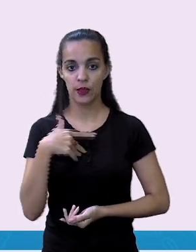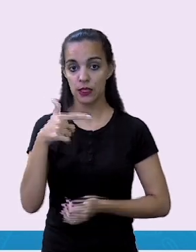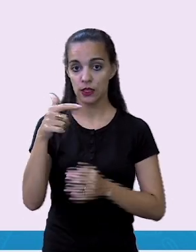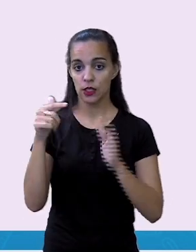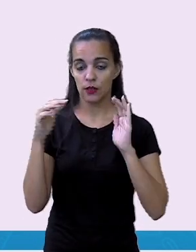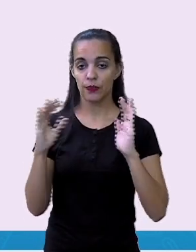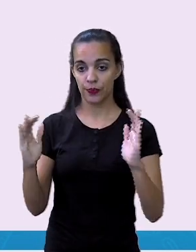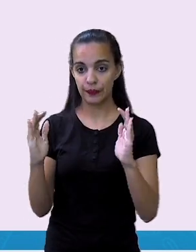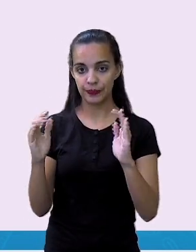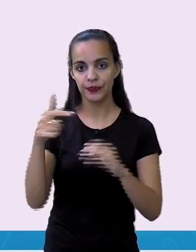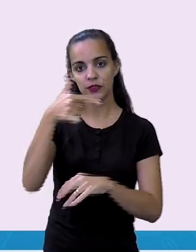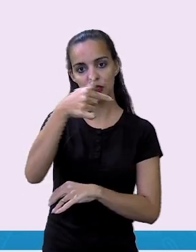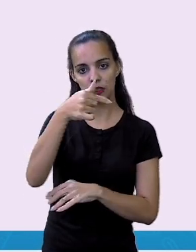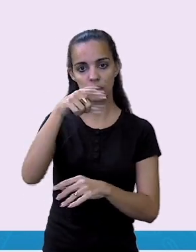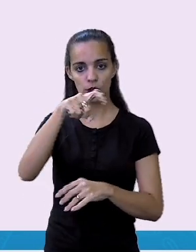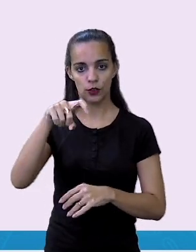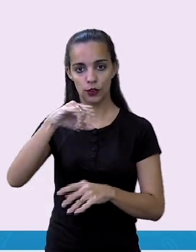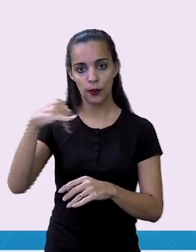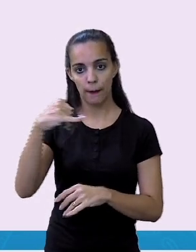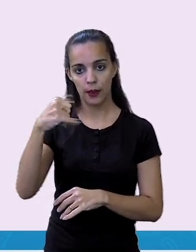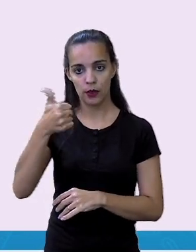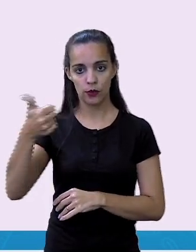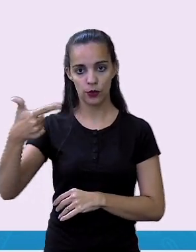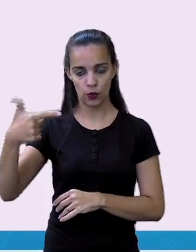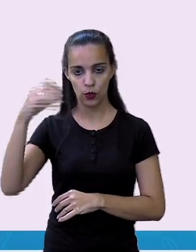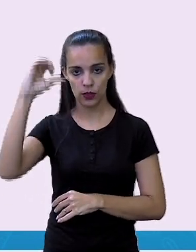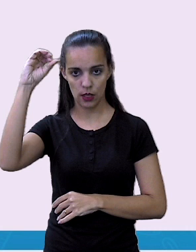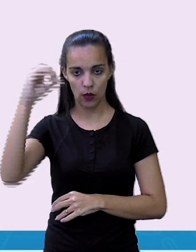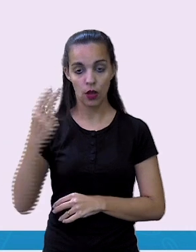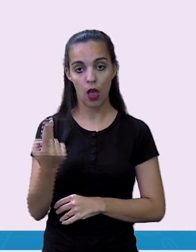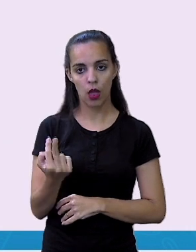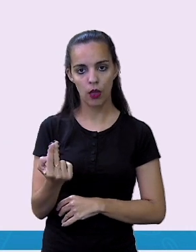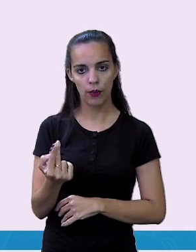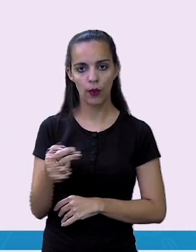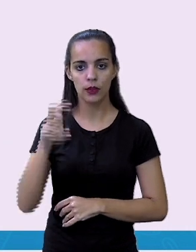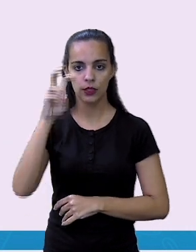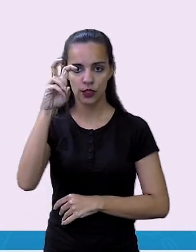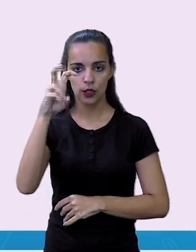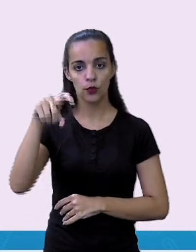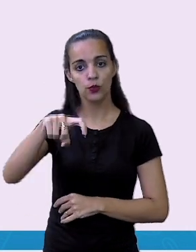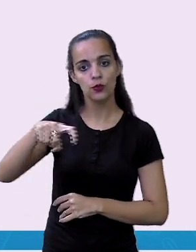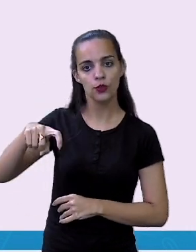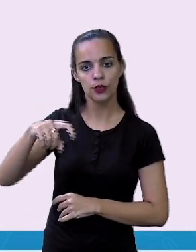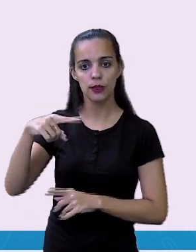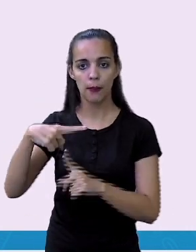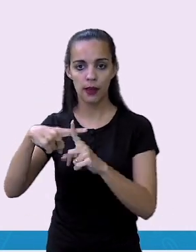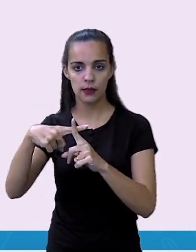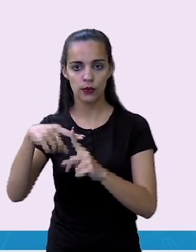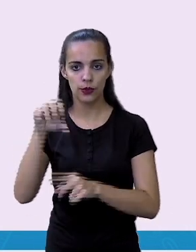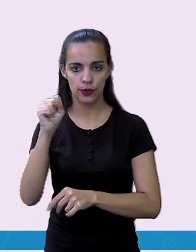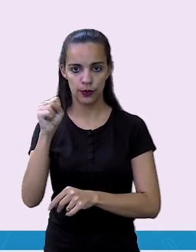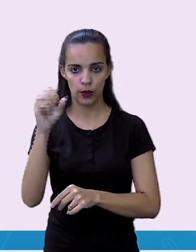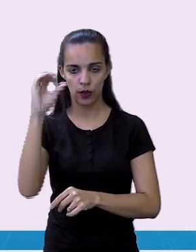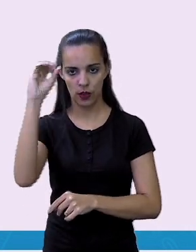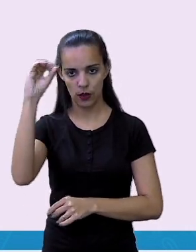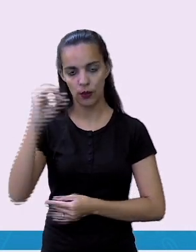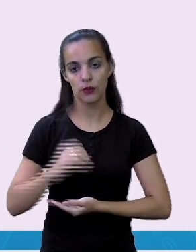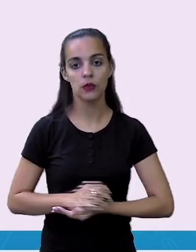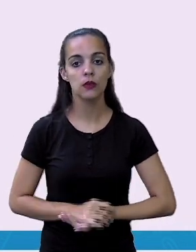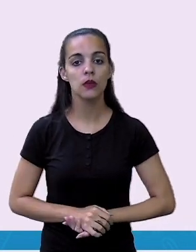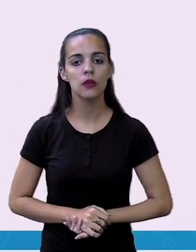7x menos 12 graus igual a 5x mais 8.